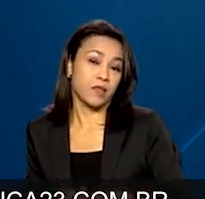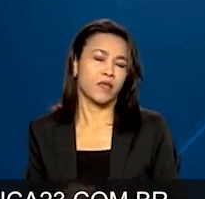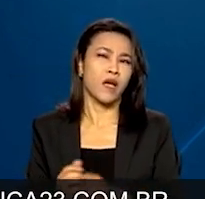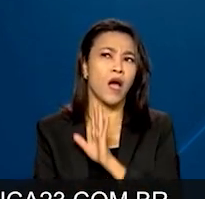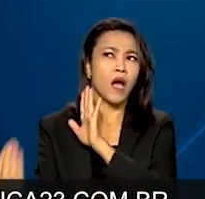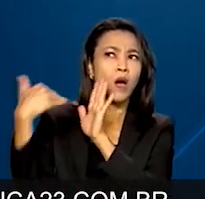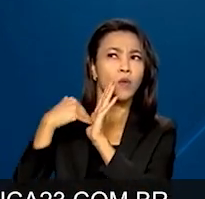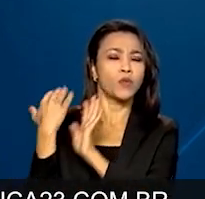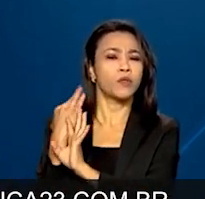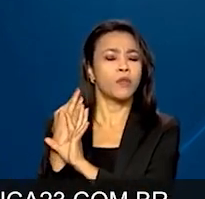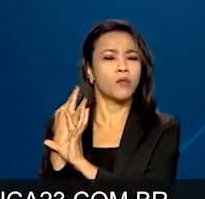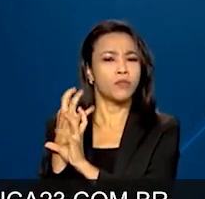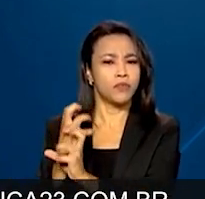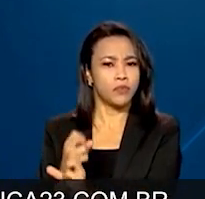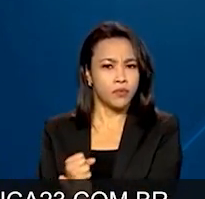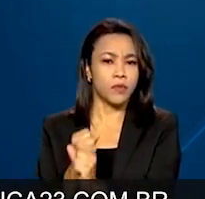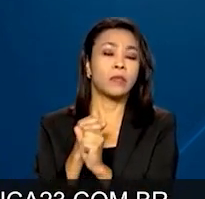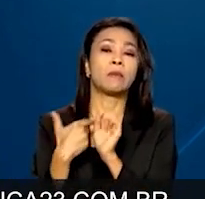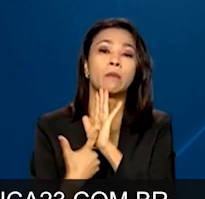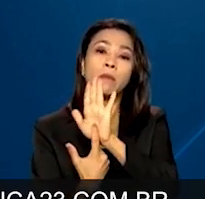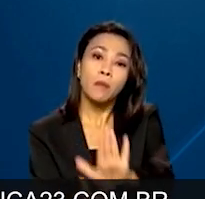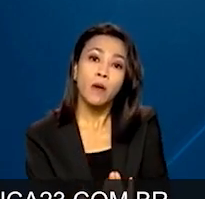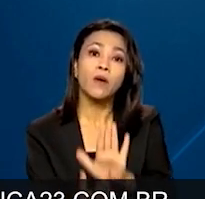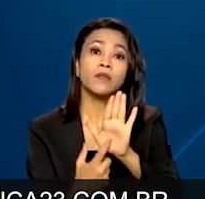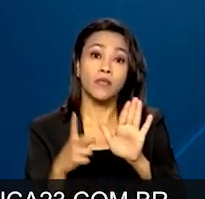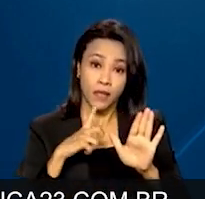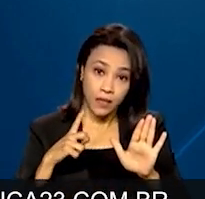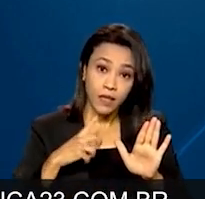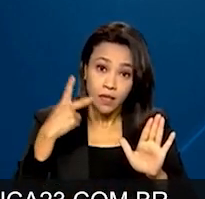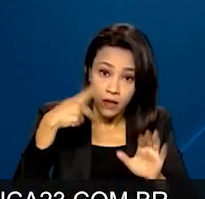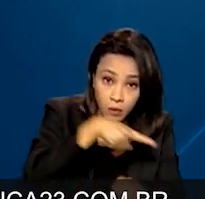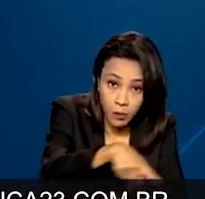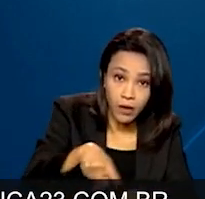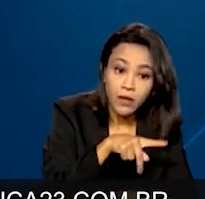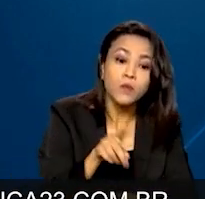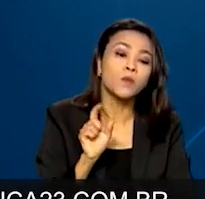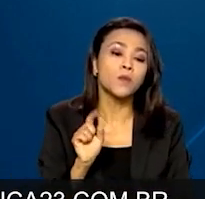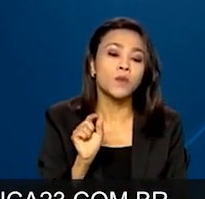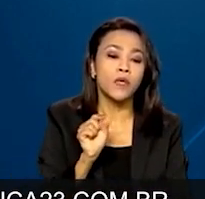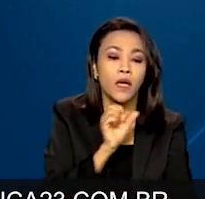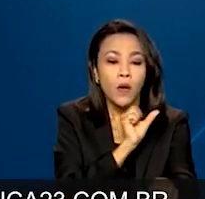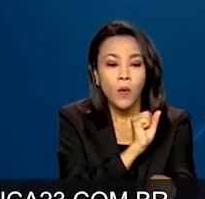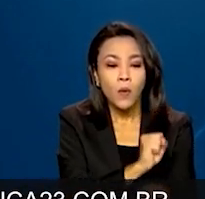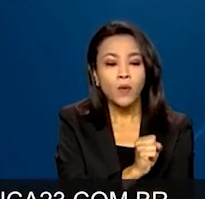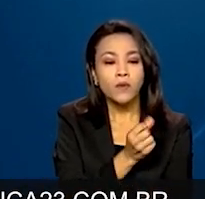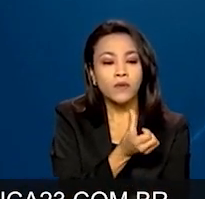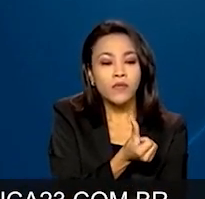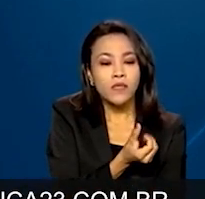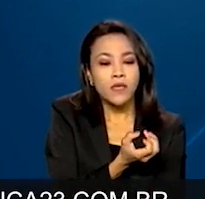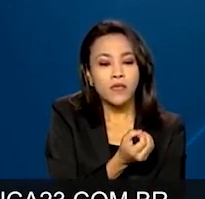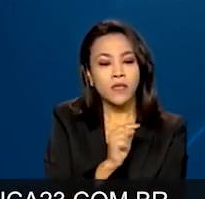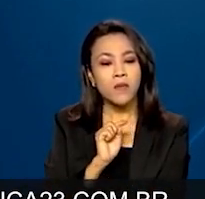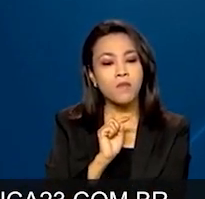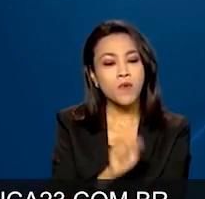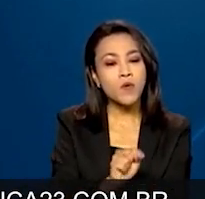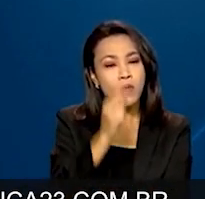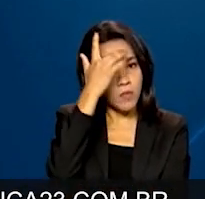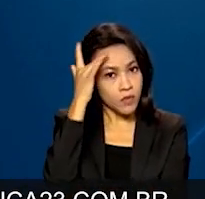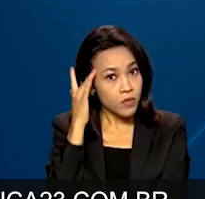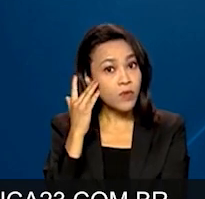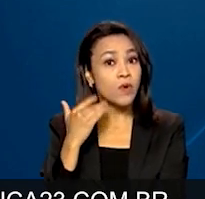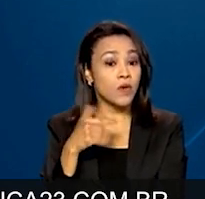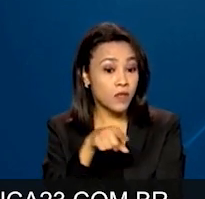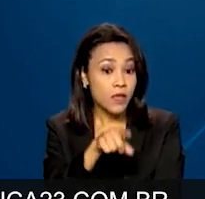balanço da coleta do censo também mostram que existem no país 860 mil pessoas autodeclaradas